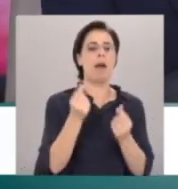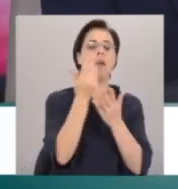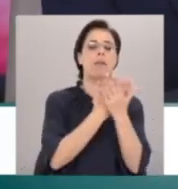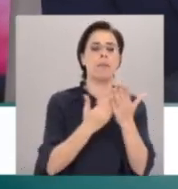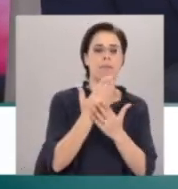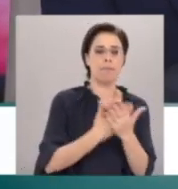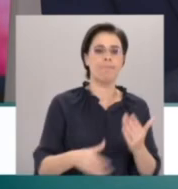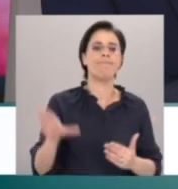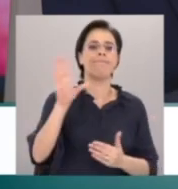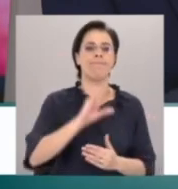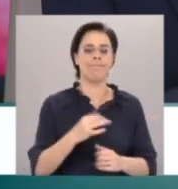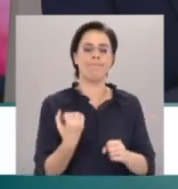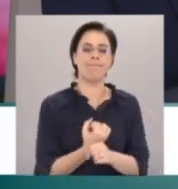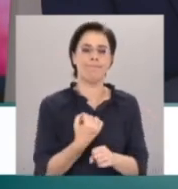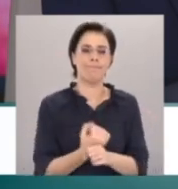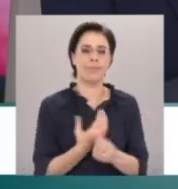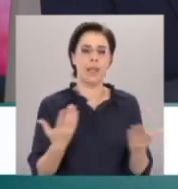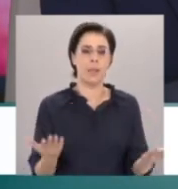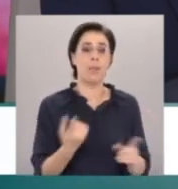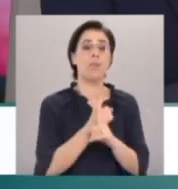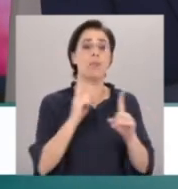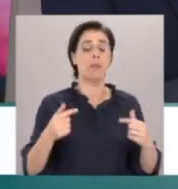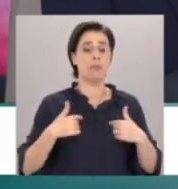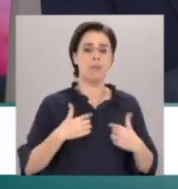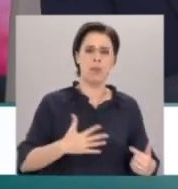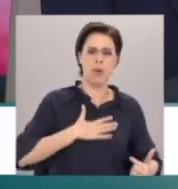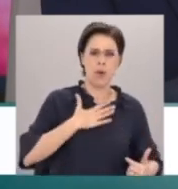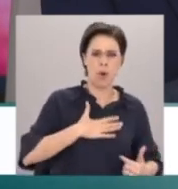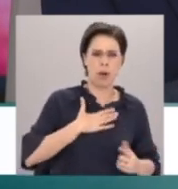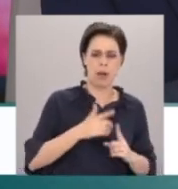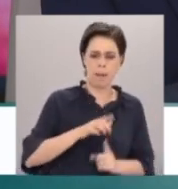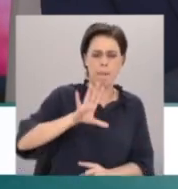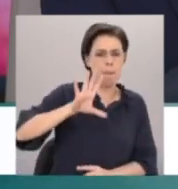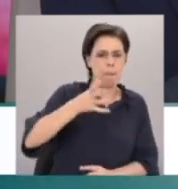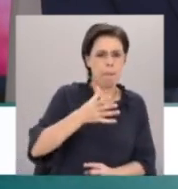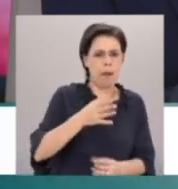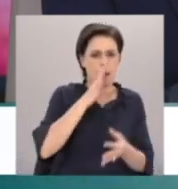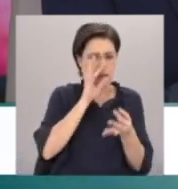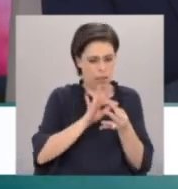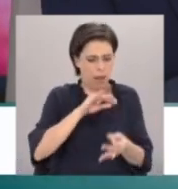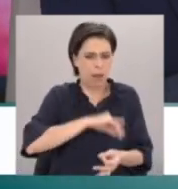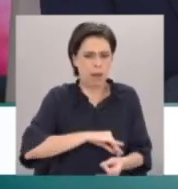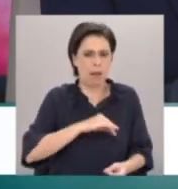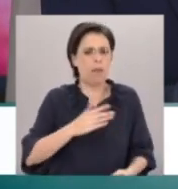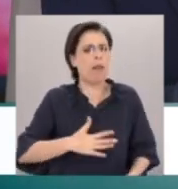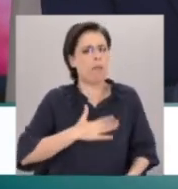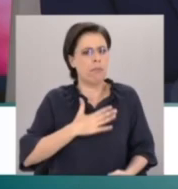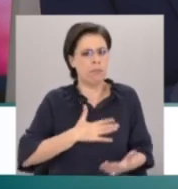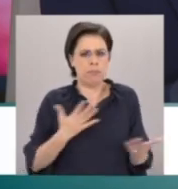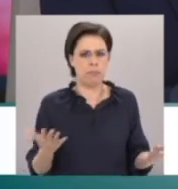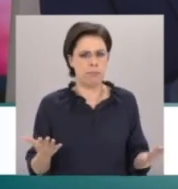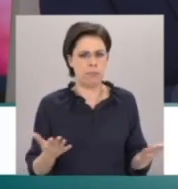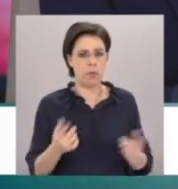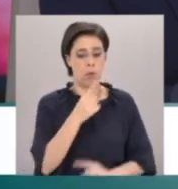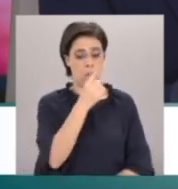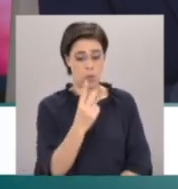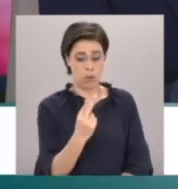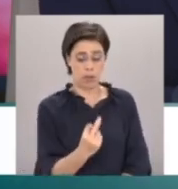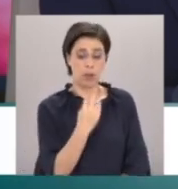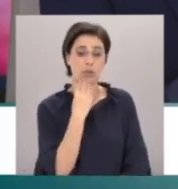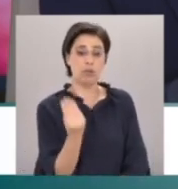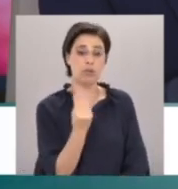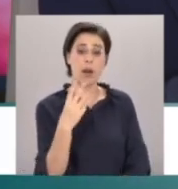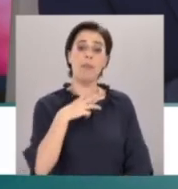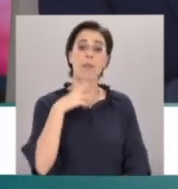economia Foi Mais Emprego Porque nós não queremos um país do baixo salário um terço dos jovens